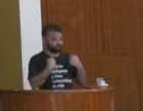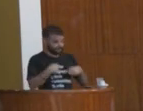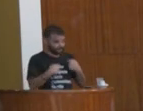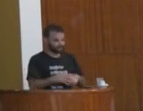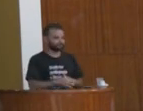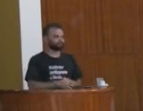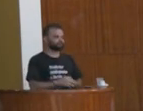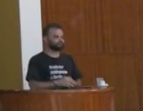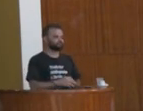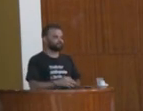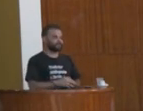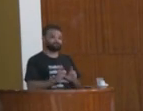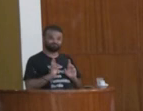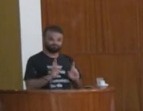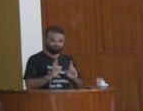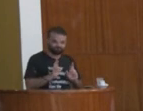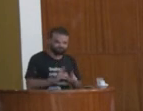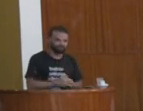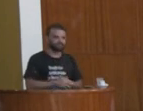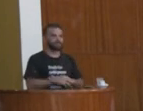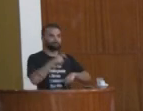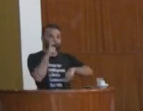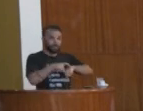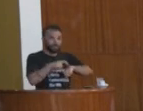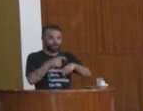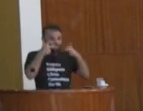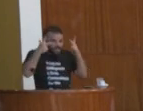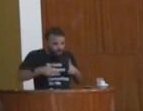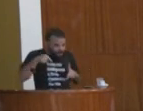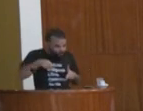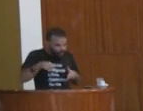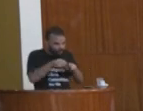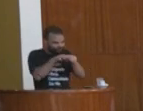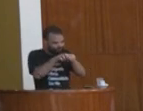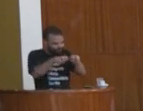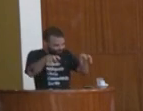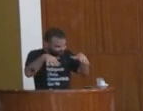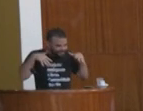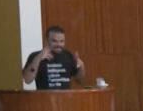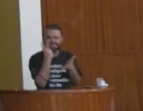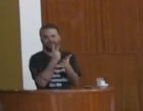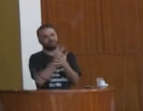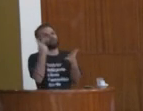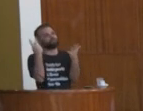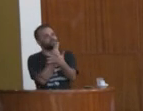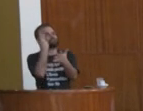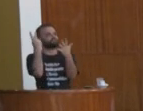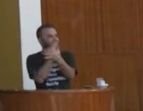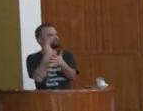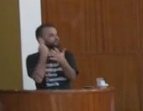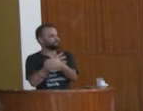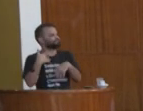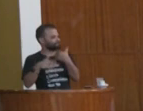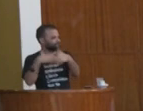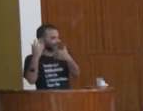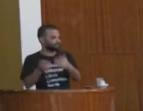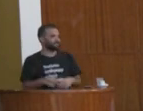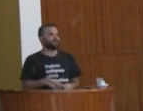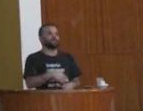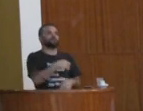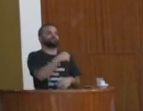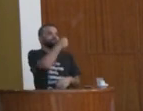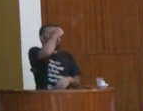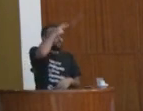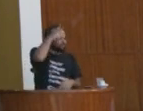minha expectativa é que momentos como esse aconteçam sempre, sempre vindos tanto do governo estadual quanto do governo